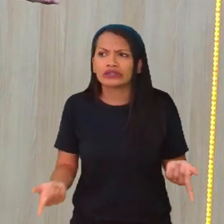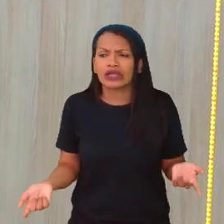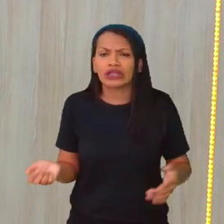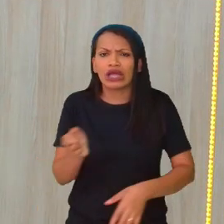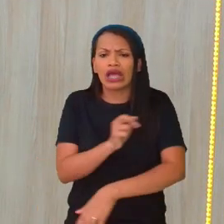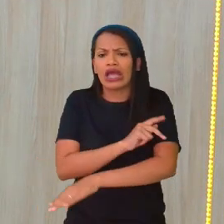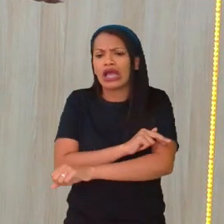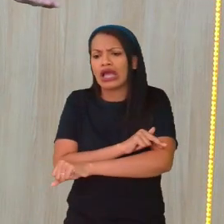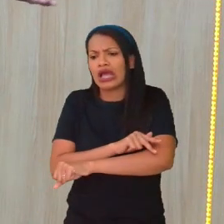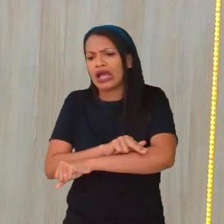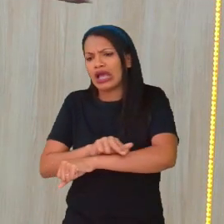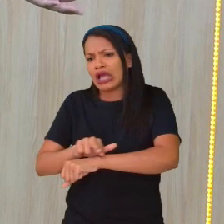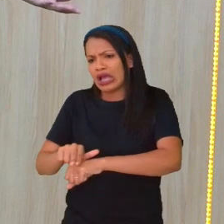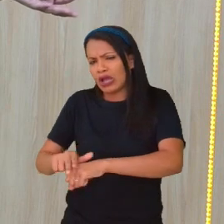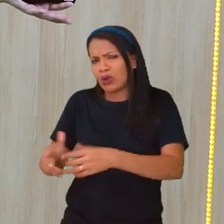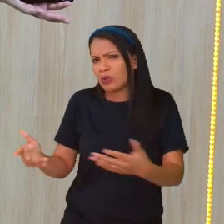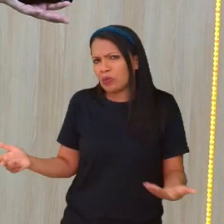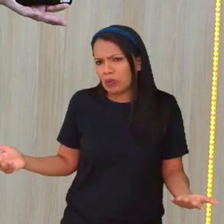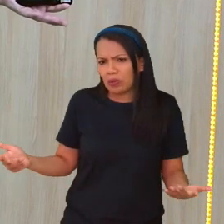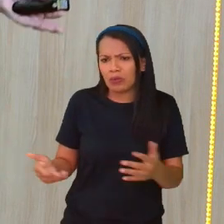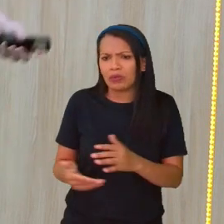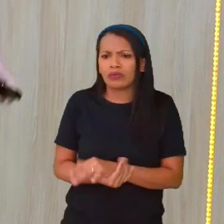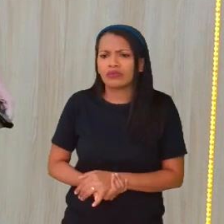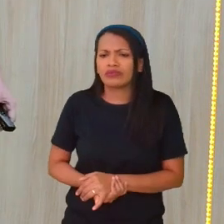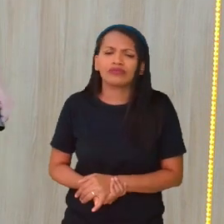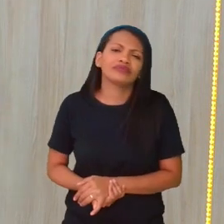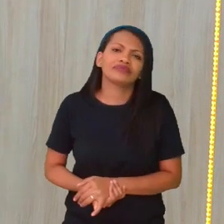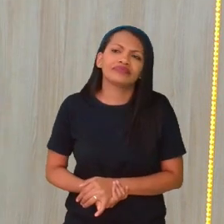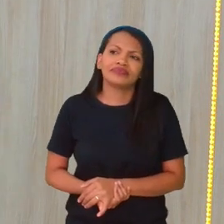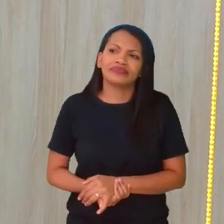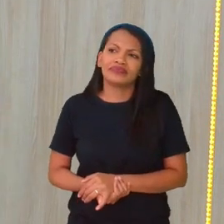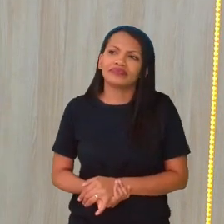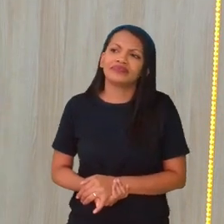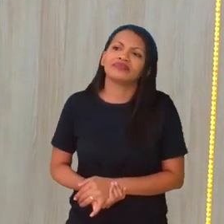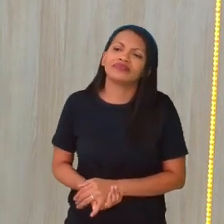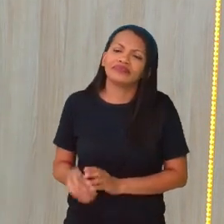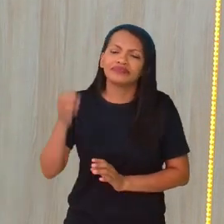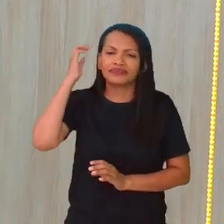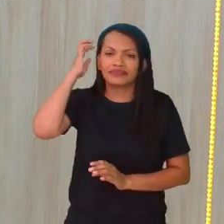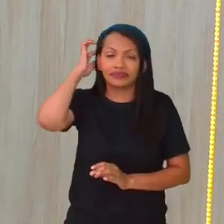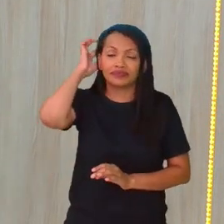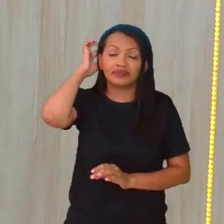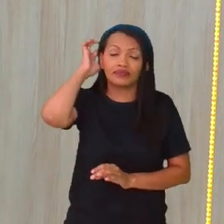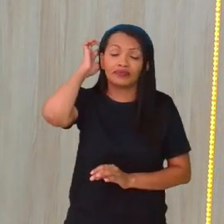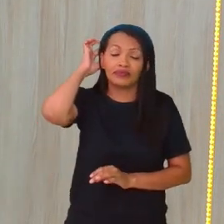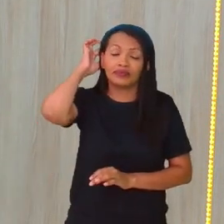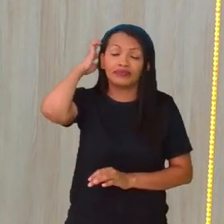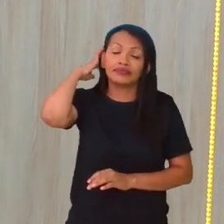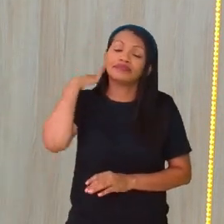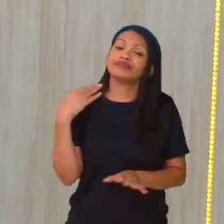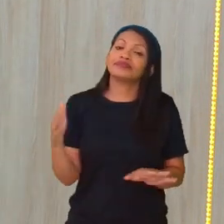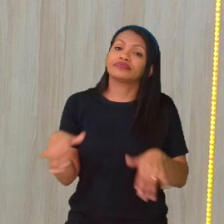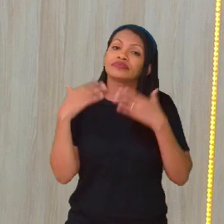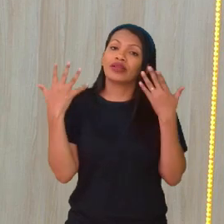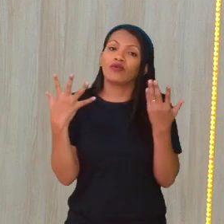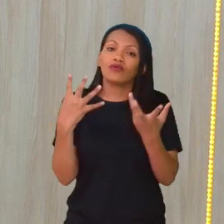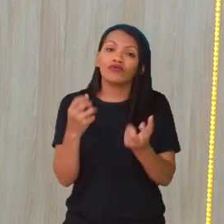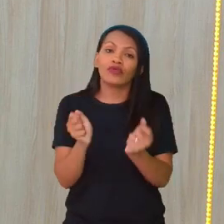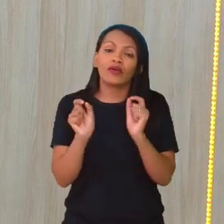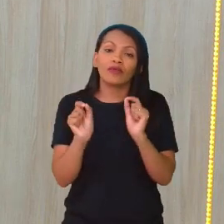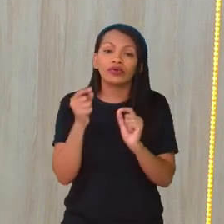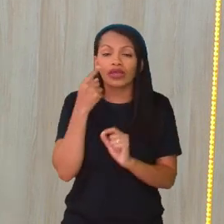assim, Gilson? Pode. Ou posso chamar de outra coisa? Pode. Né? Pronto. Então, a gente vai lá e